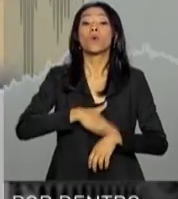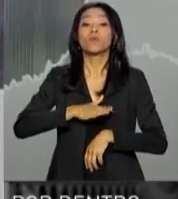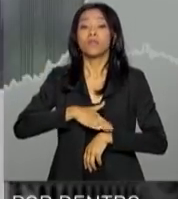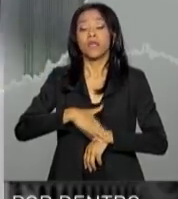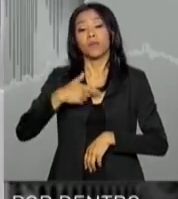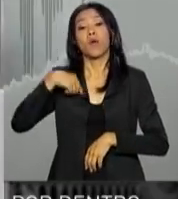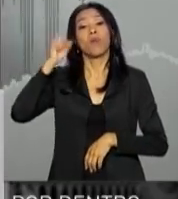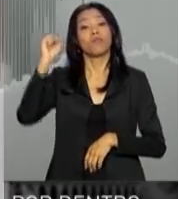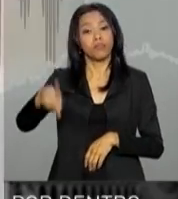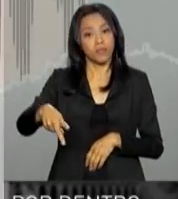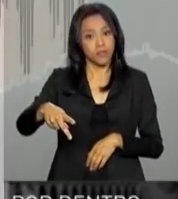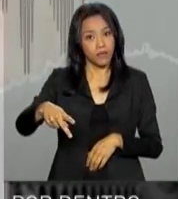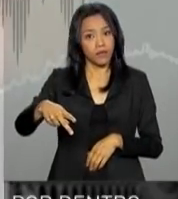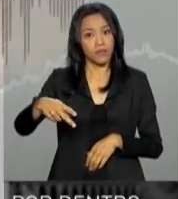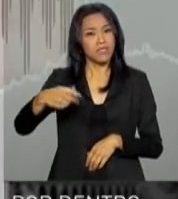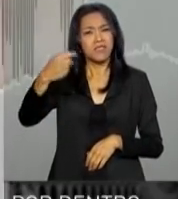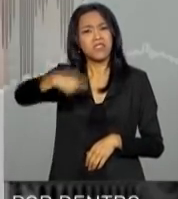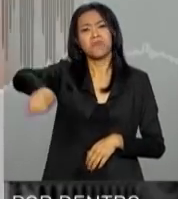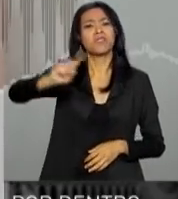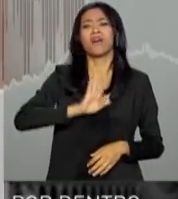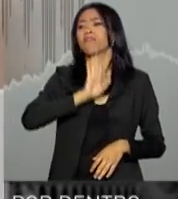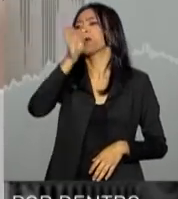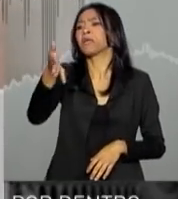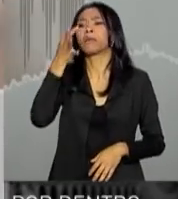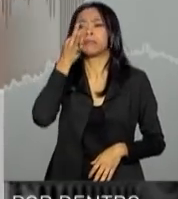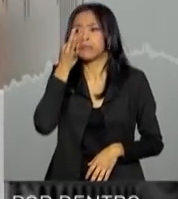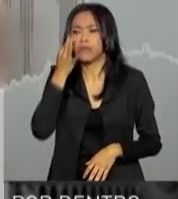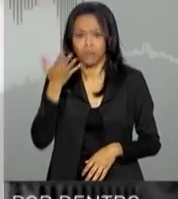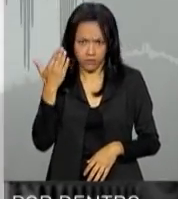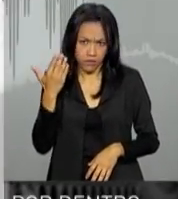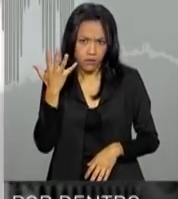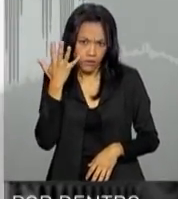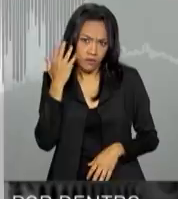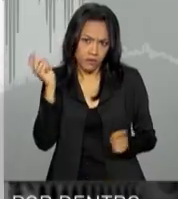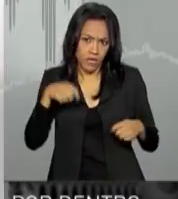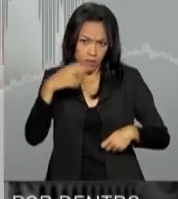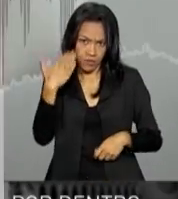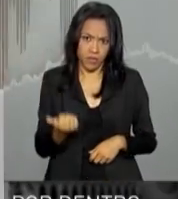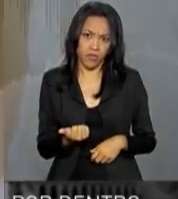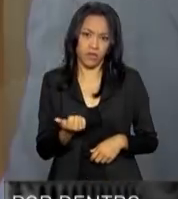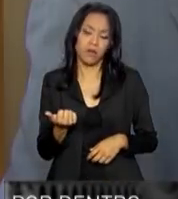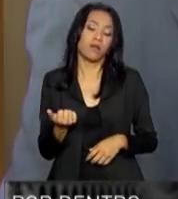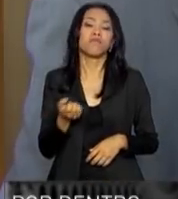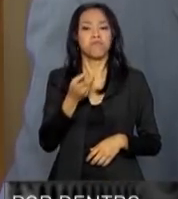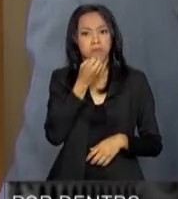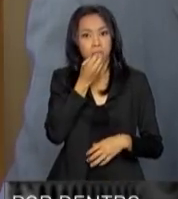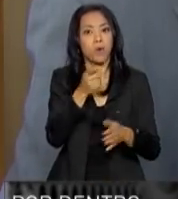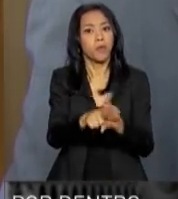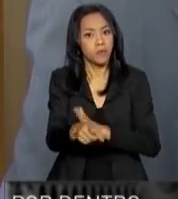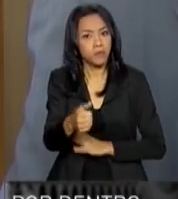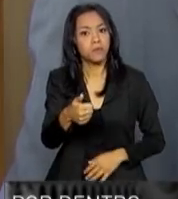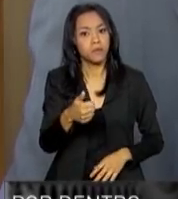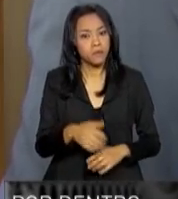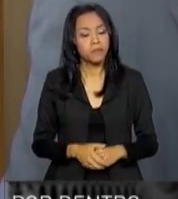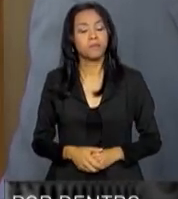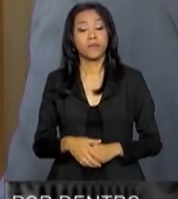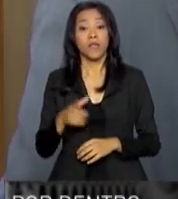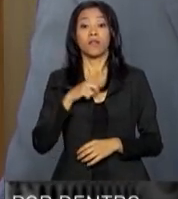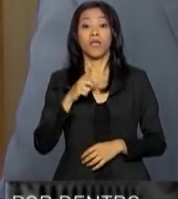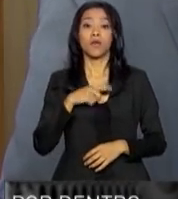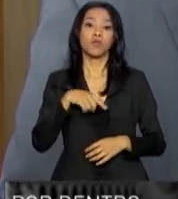é 100 e até a agência boa pergunta denis nós soltamos essa semana a calculadora